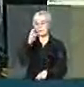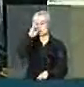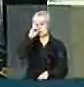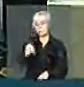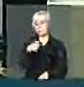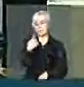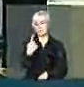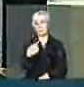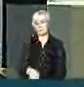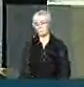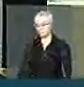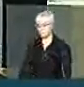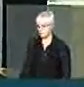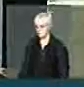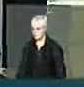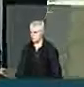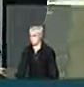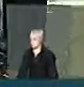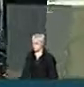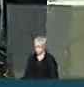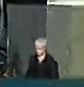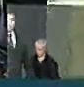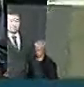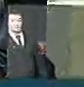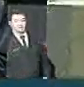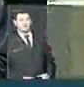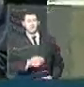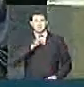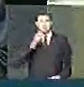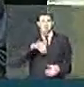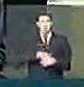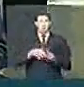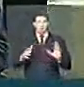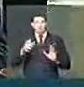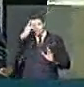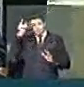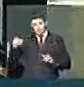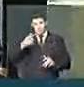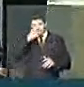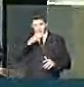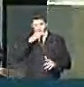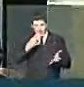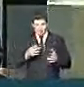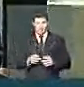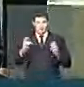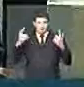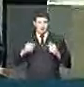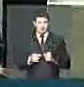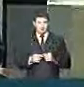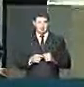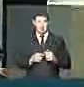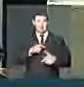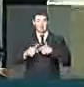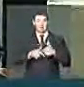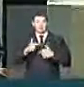simples. O PSOL não votaria em alguém e negou o voto Aécio Neves de Caro, que